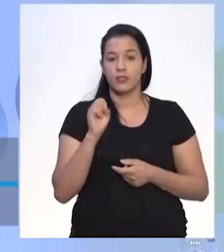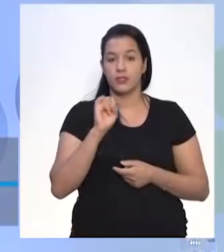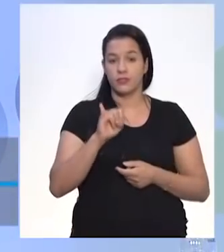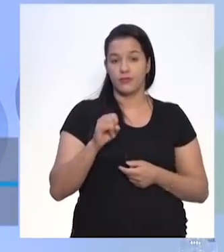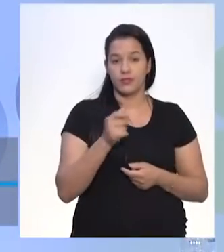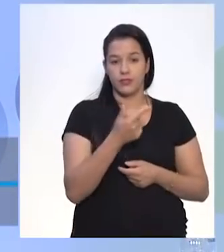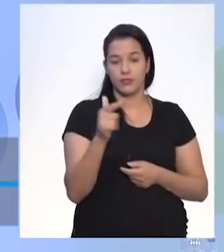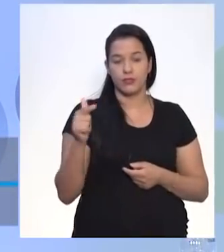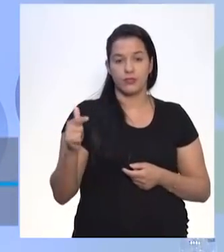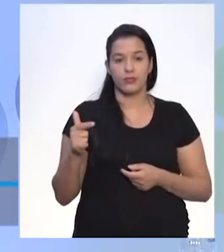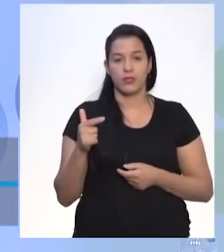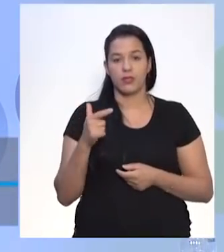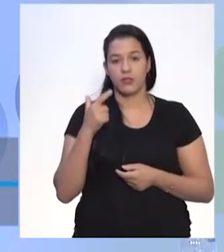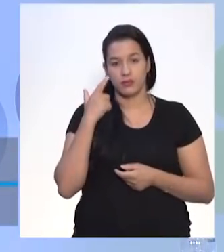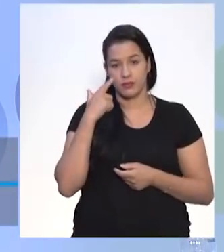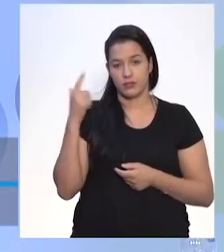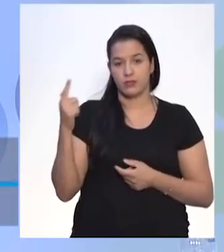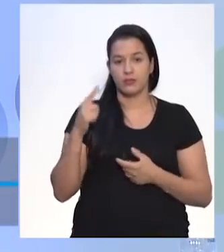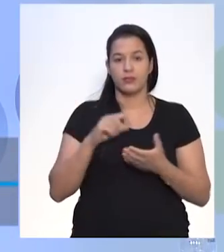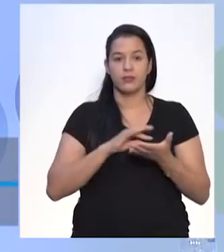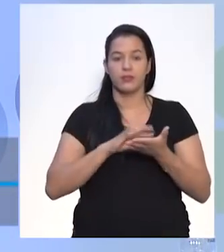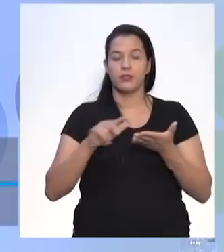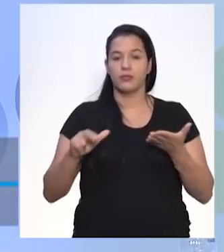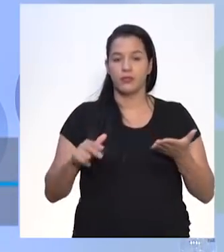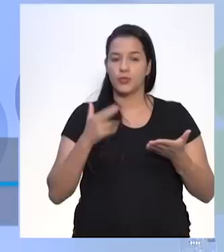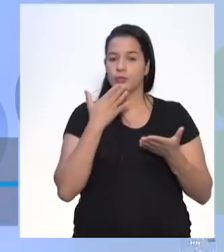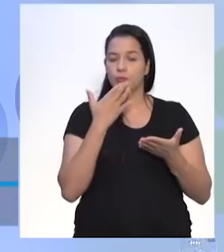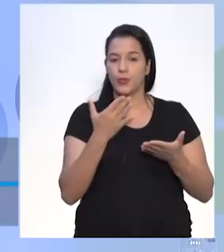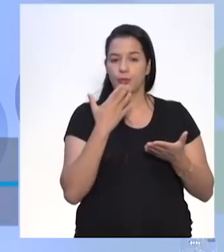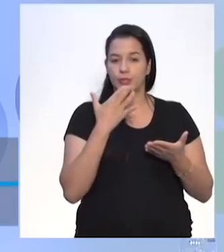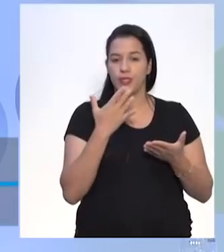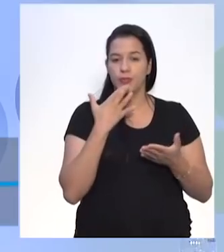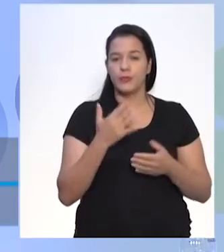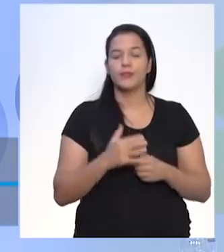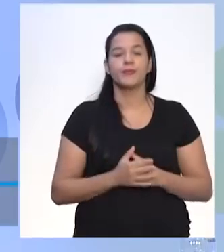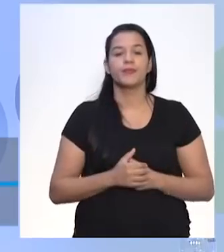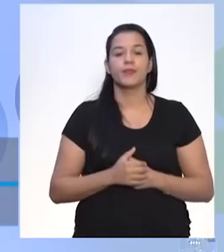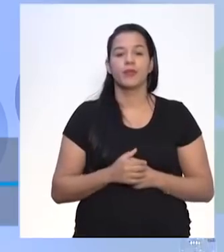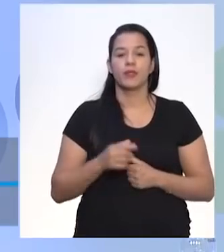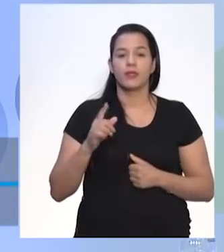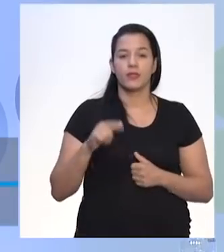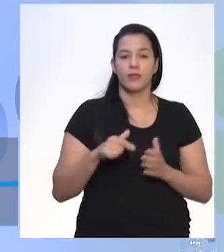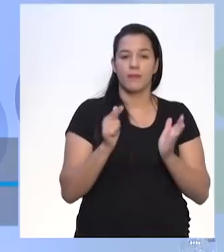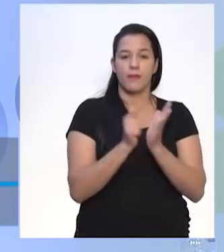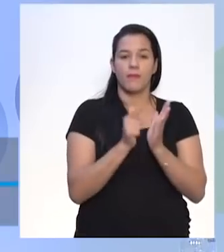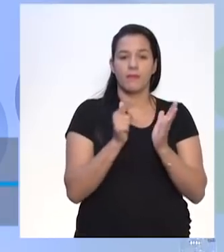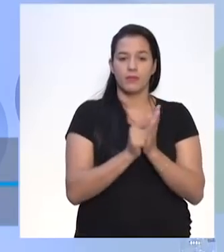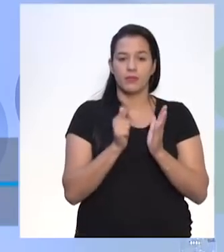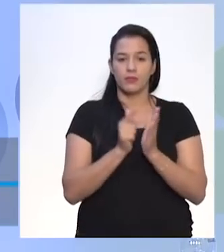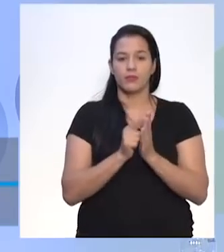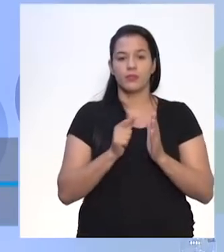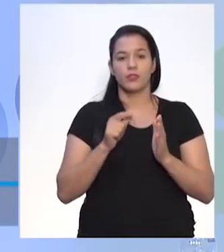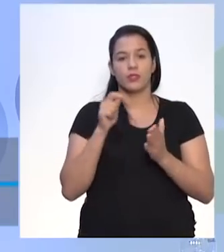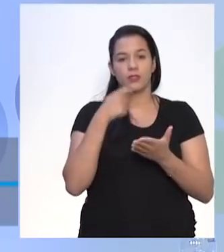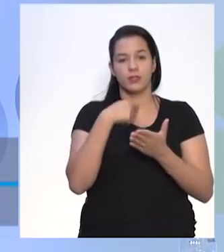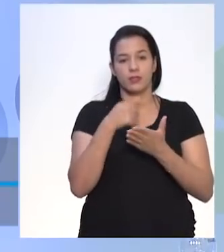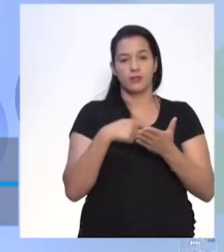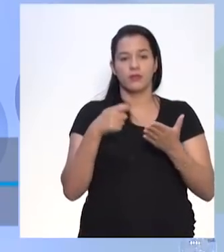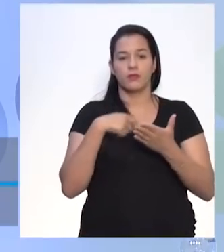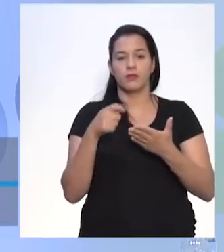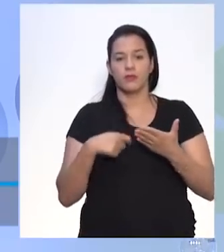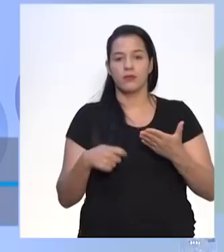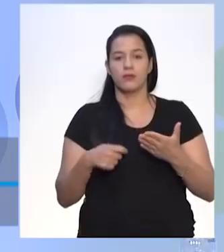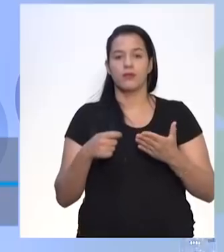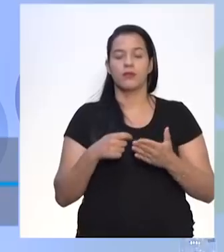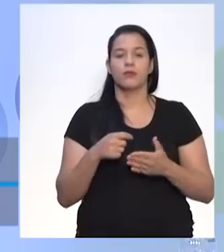aí facilmente esses papeizinhos coloridos, vocês podem usar papel de caderno, papel sulfite, podem colorir